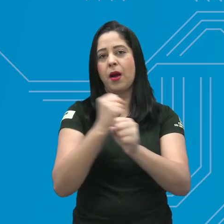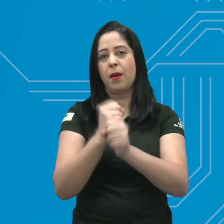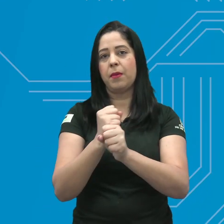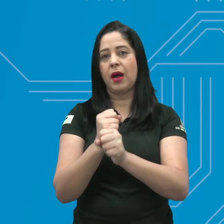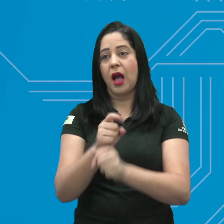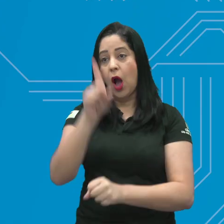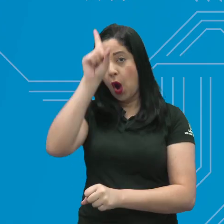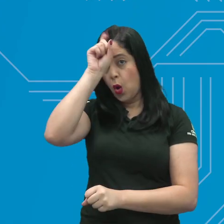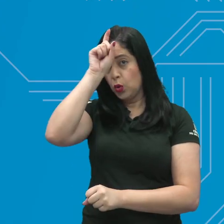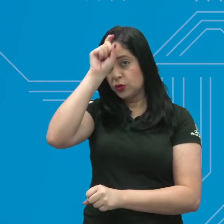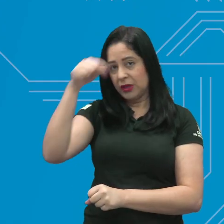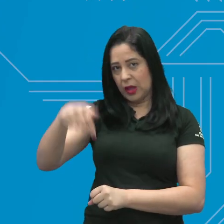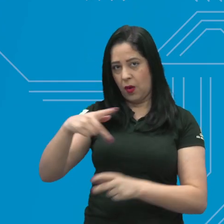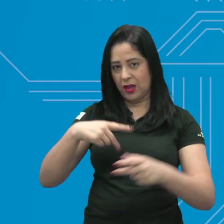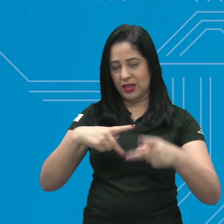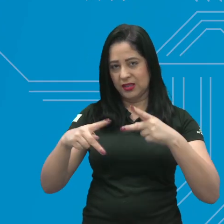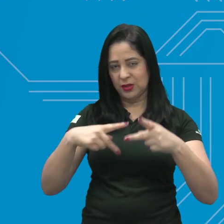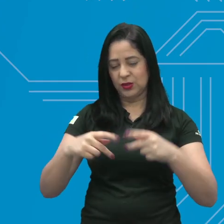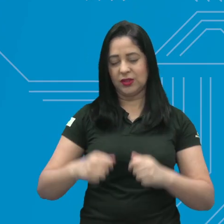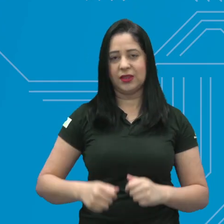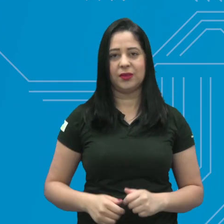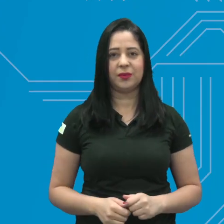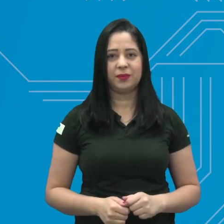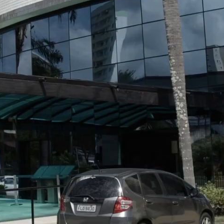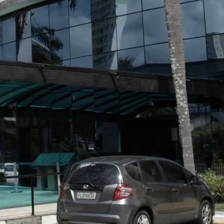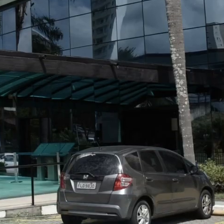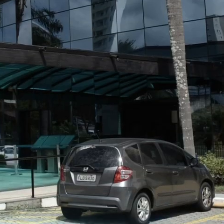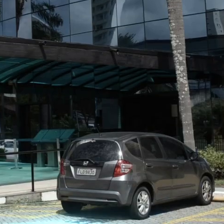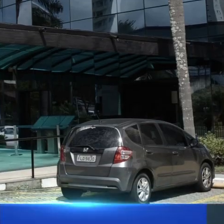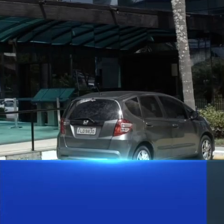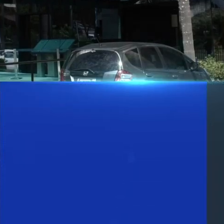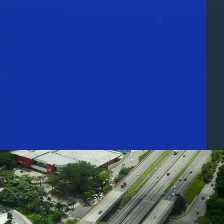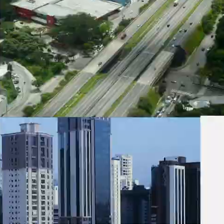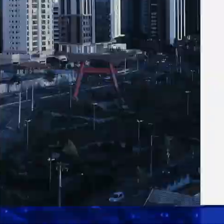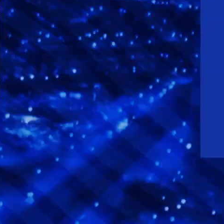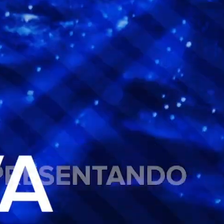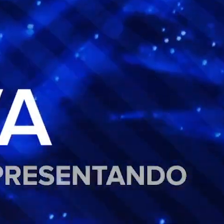do Hospital de Retaguarda aqui de São José. Volto já!